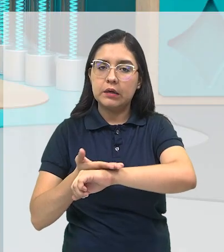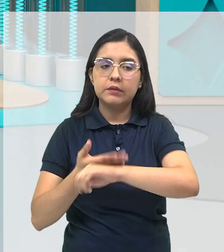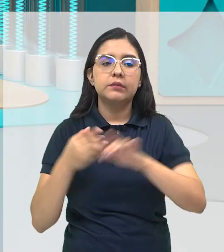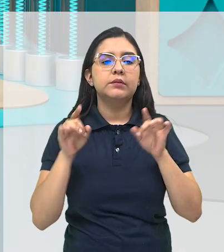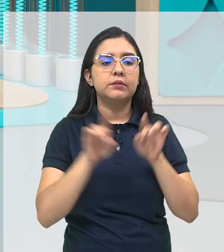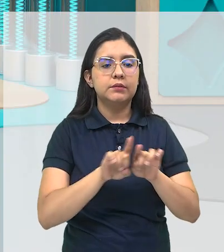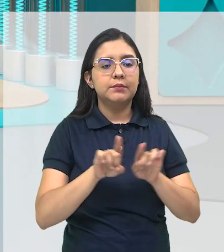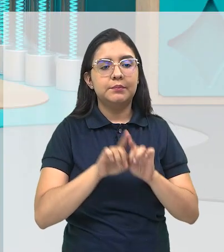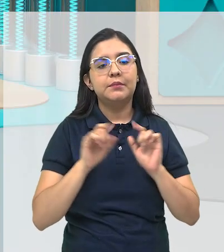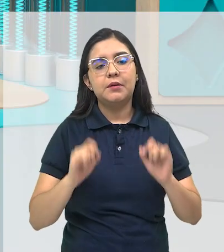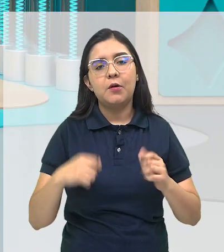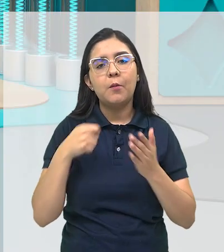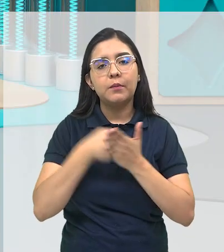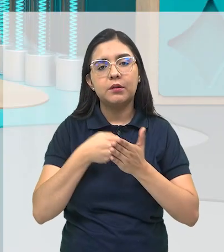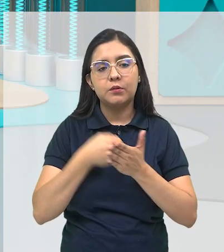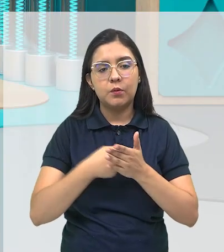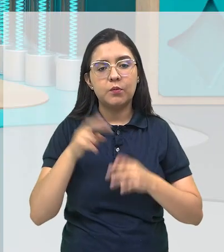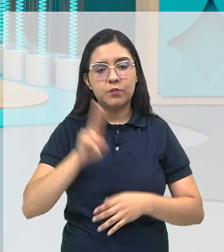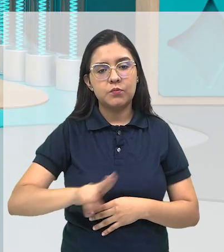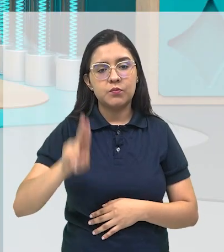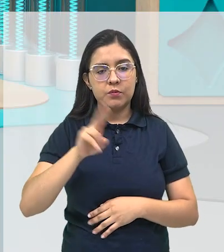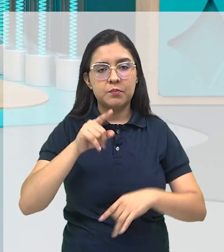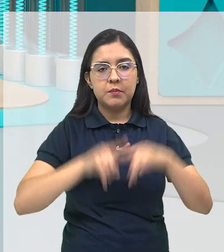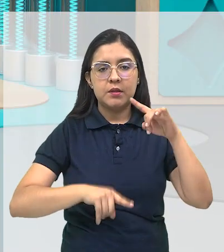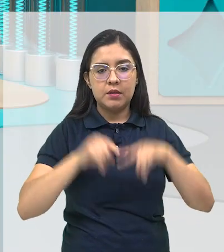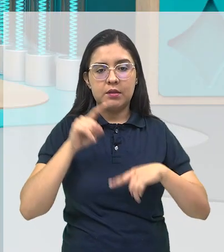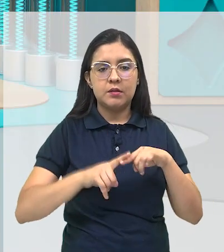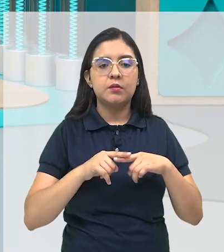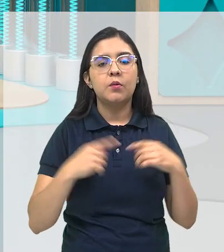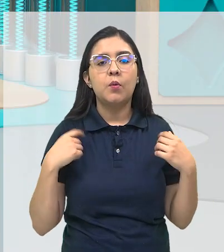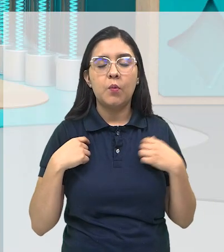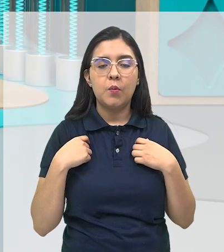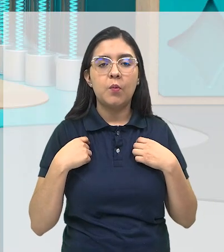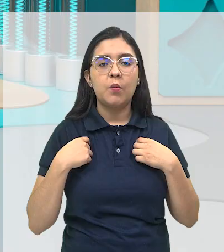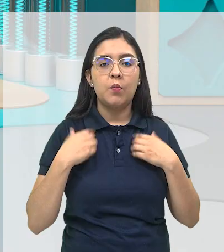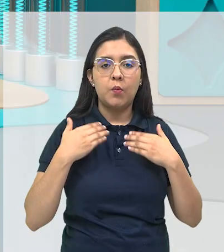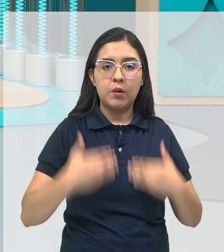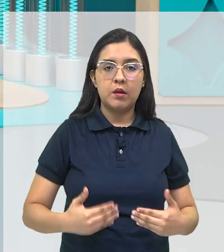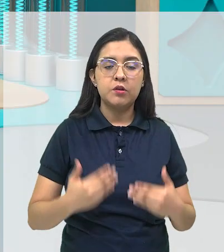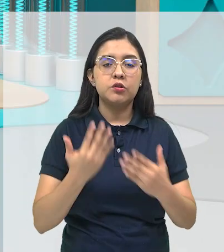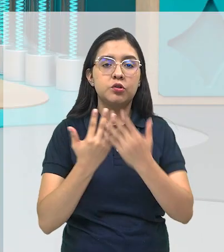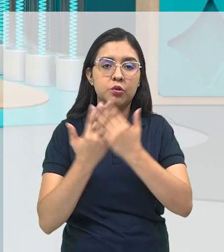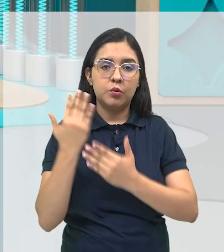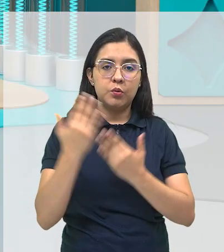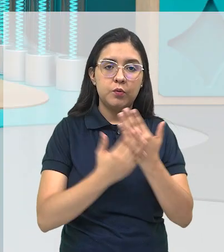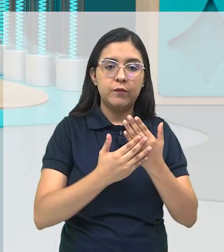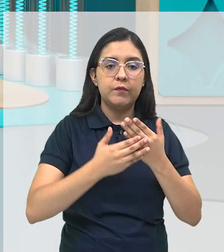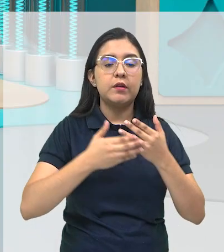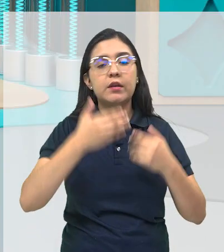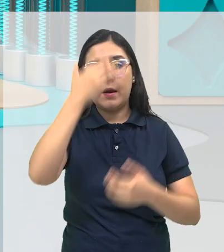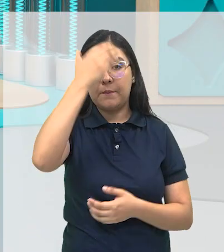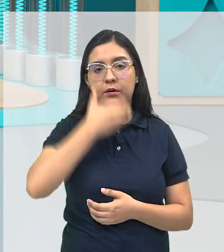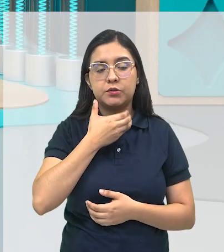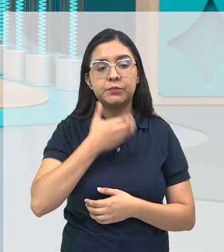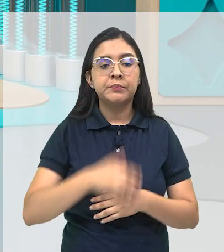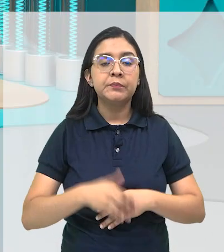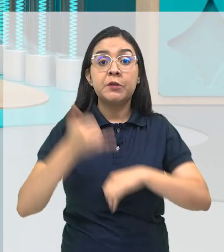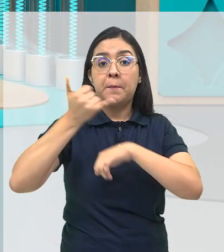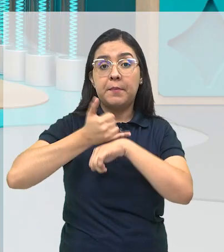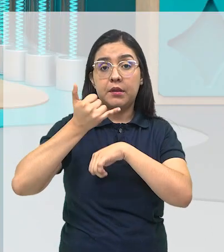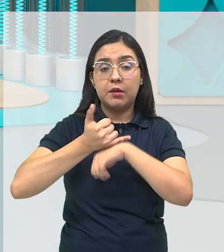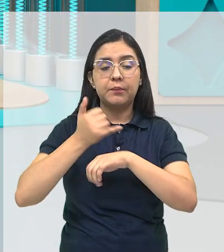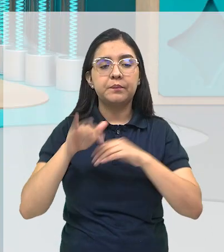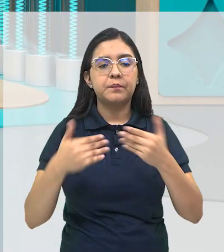eles devem obrigatoriamente usar aí os acessórios, né? O colete protetor, as luvas e a máscara de metal.